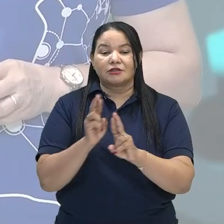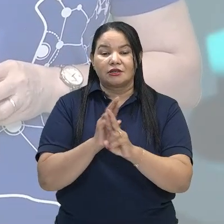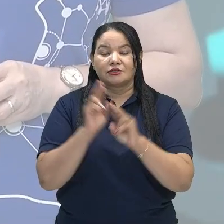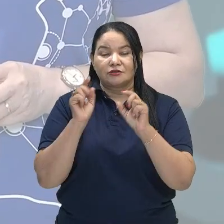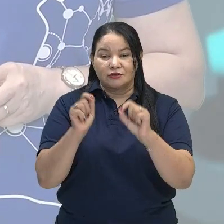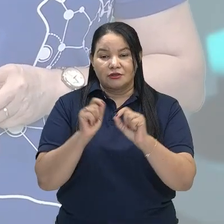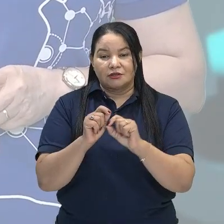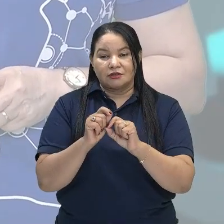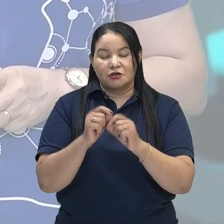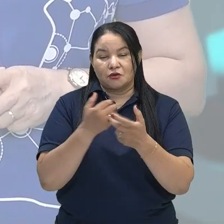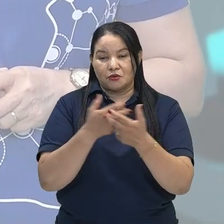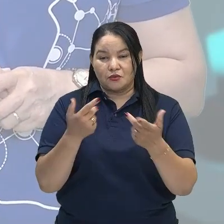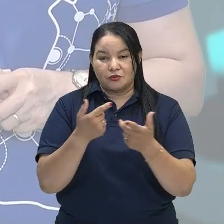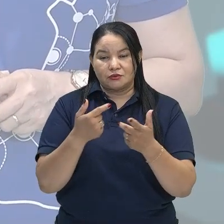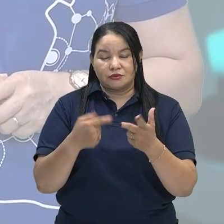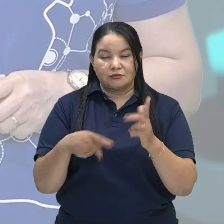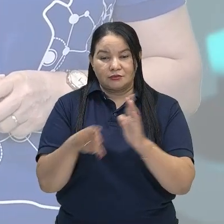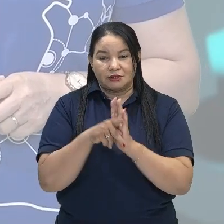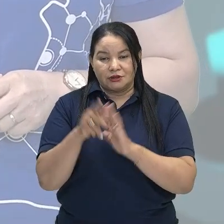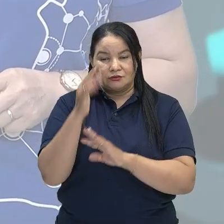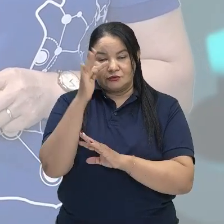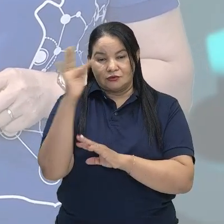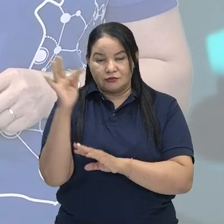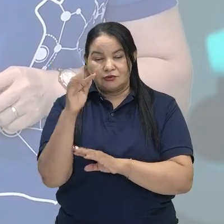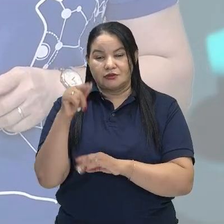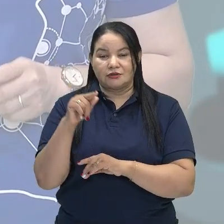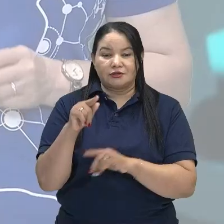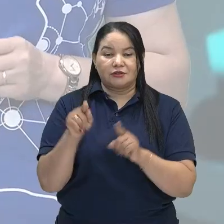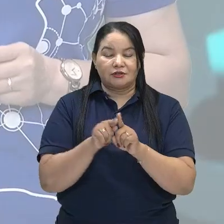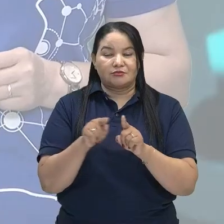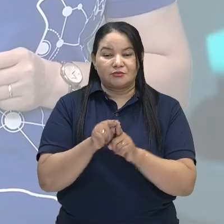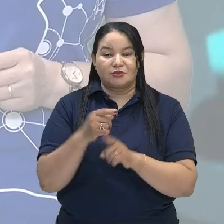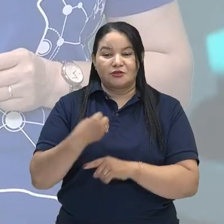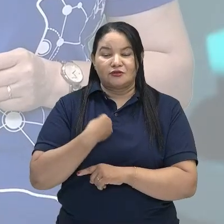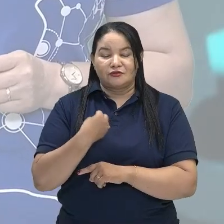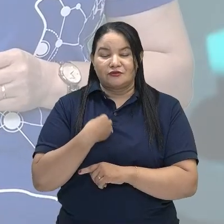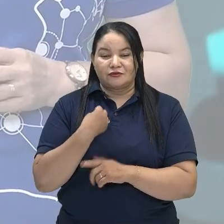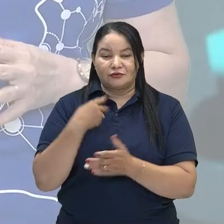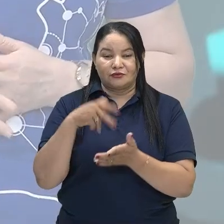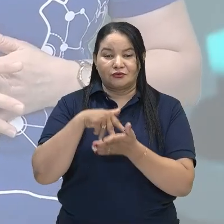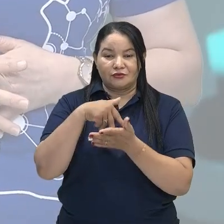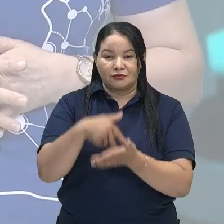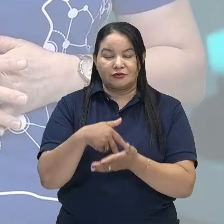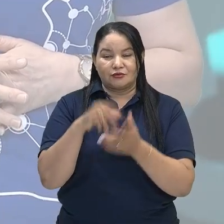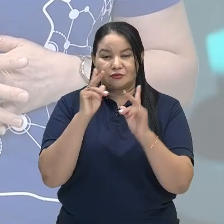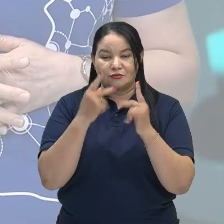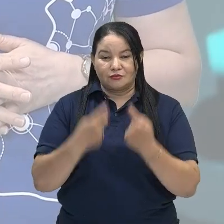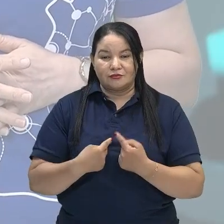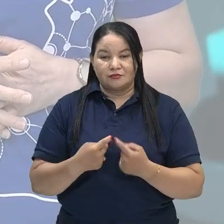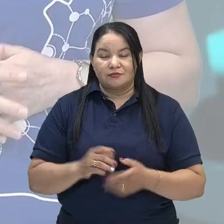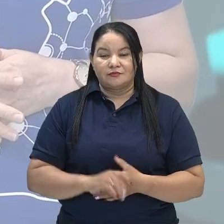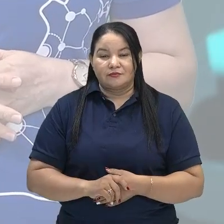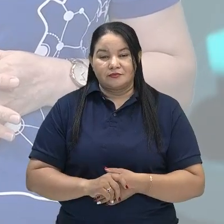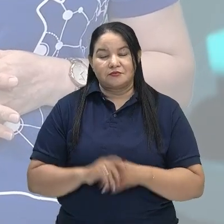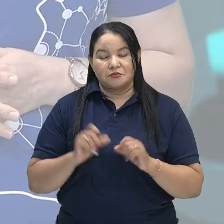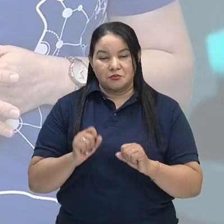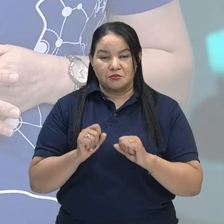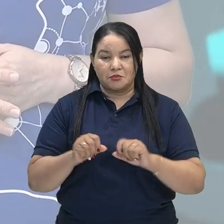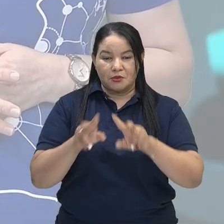questões filosóficas e existenciais, né, do ser humano. Então, por isso que ele pode ter esse tema